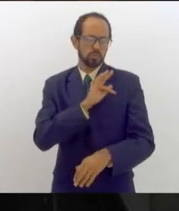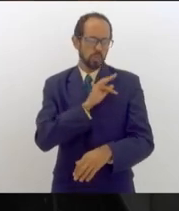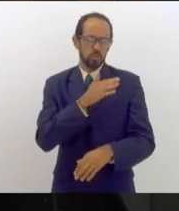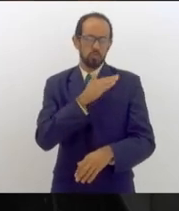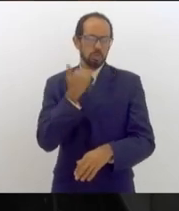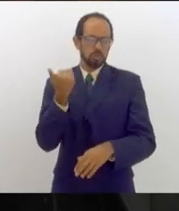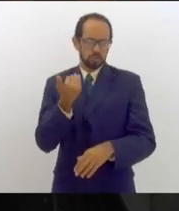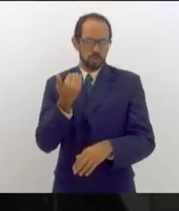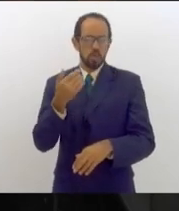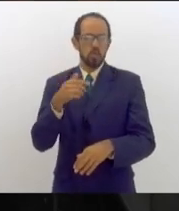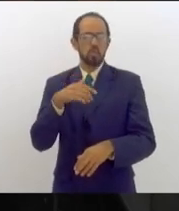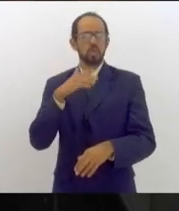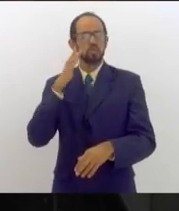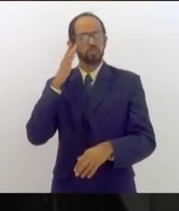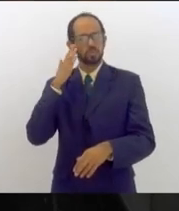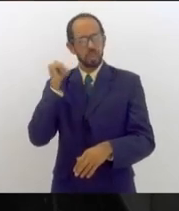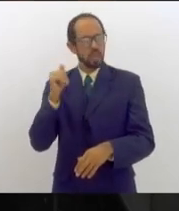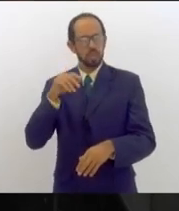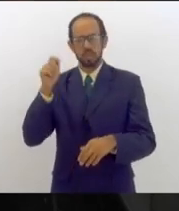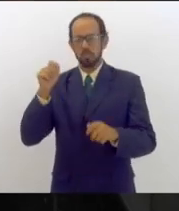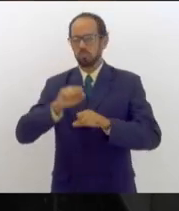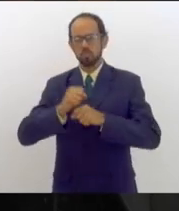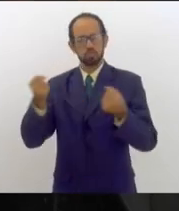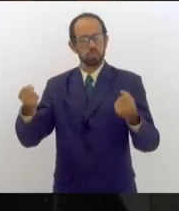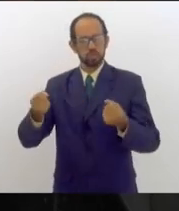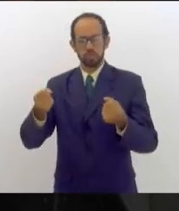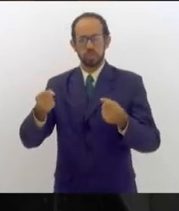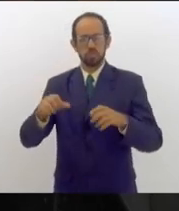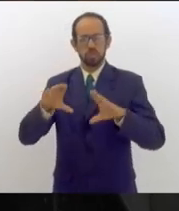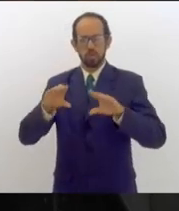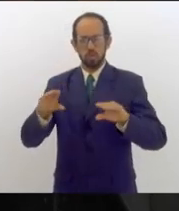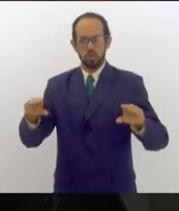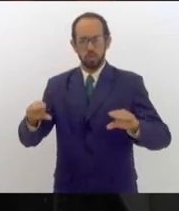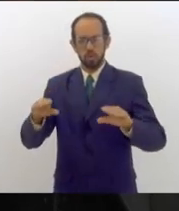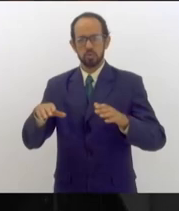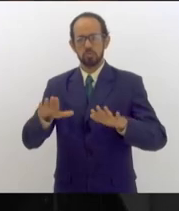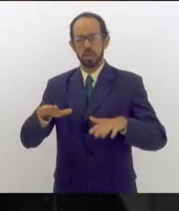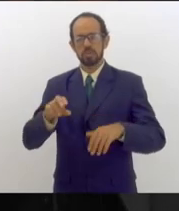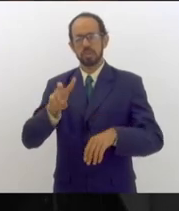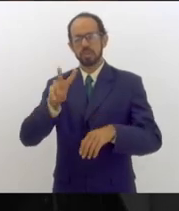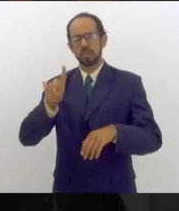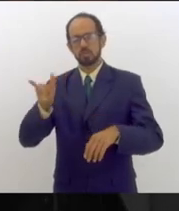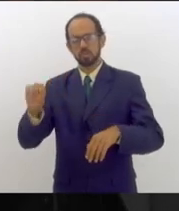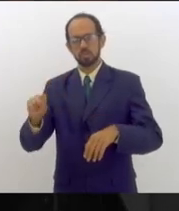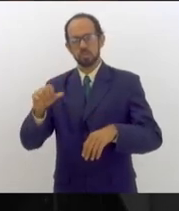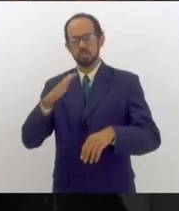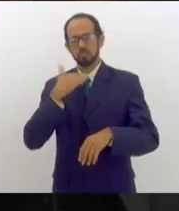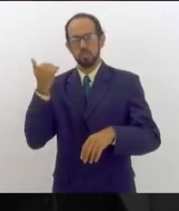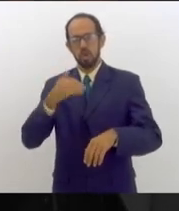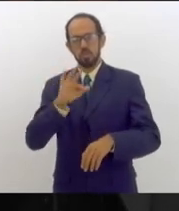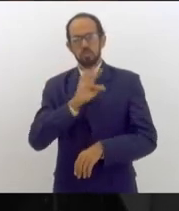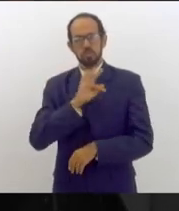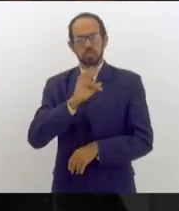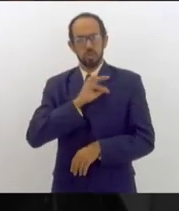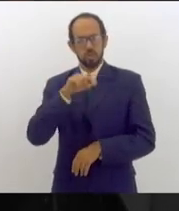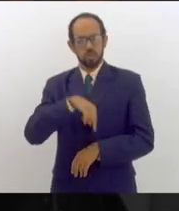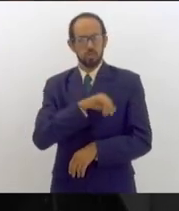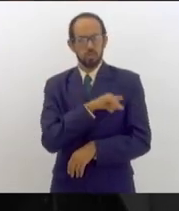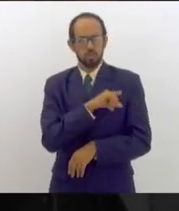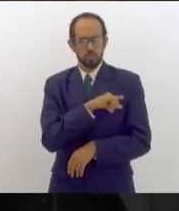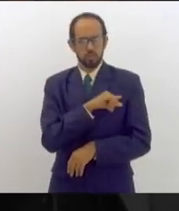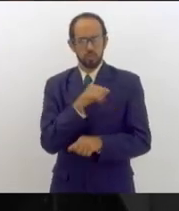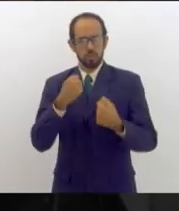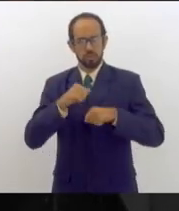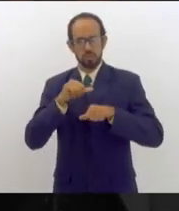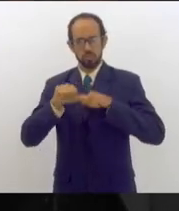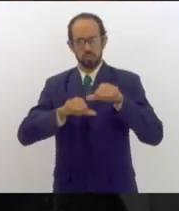é reparável hoje mais uma vez a cada dois dias um policial morre aqui no Rio de Janeiro isso esse cenário tem que mudar urgentemente e se não vai